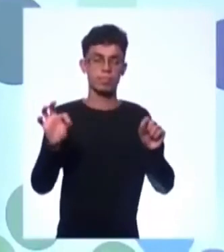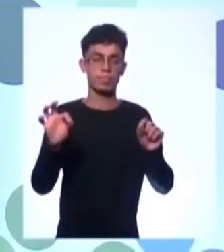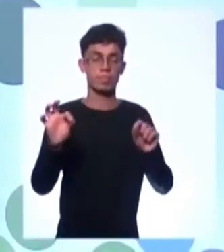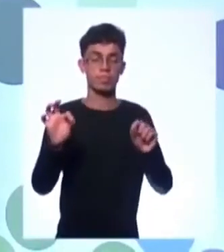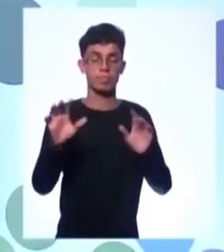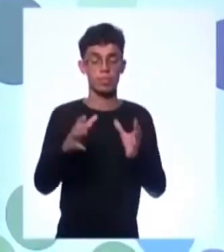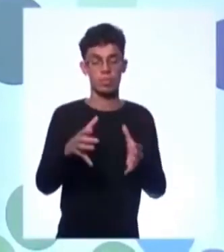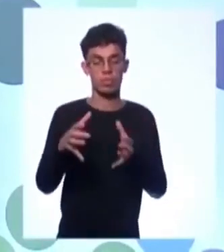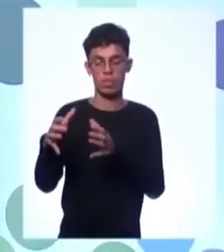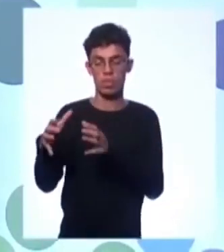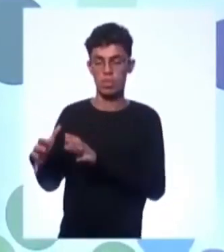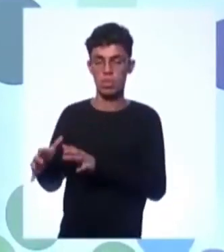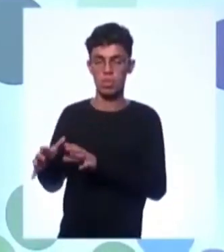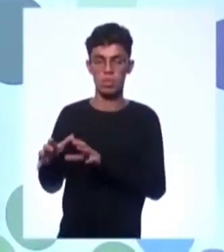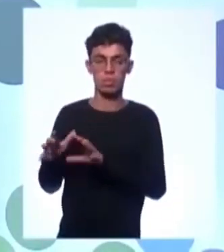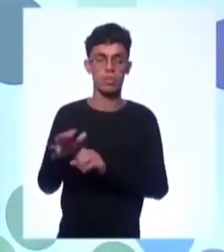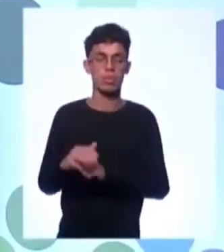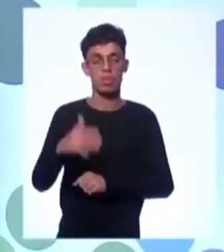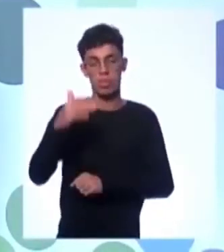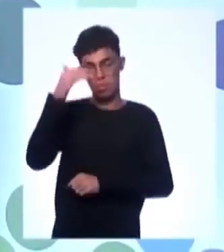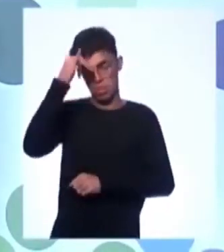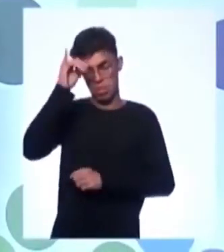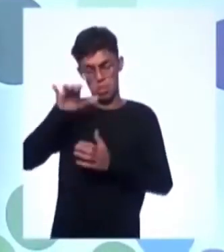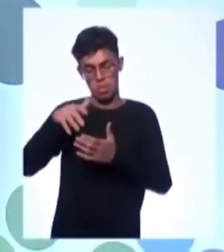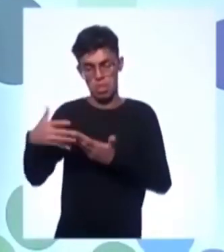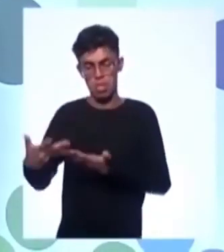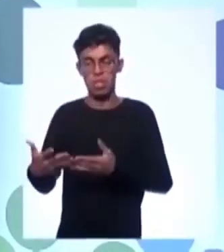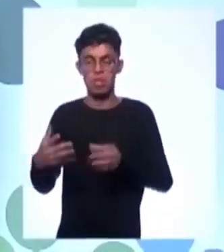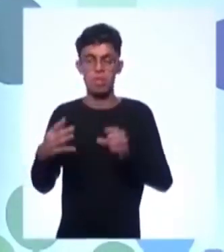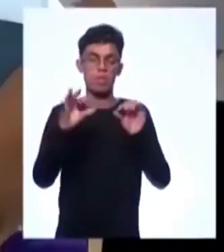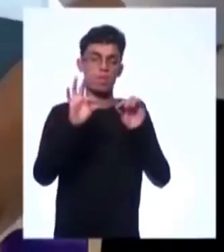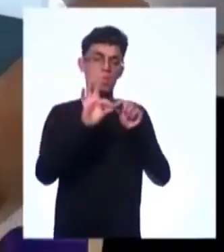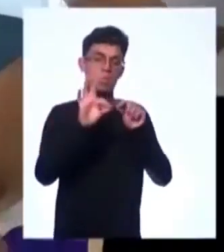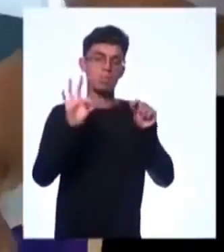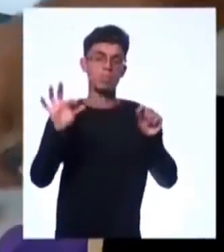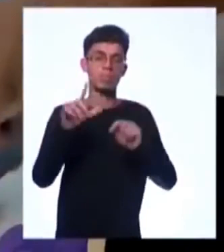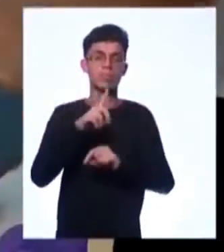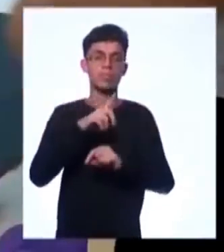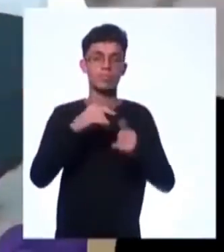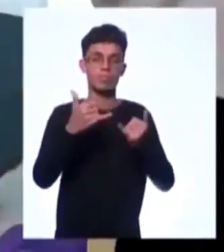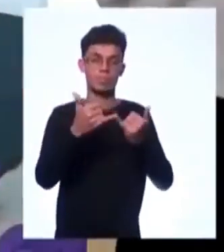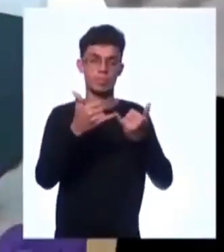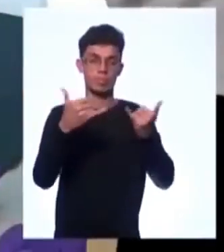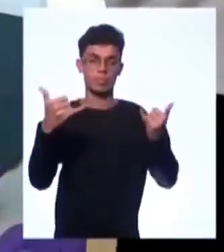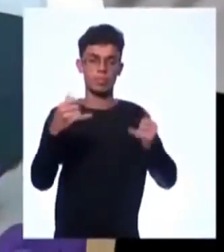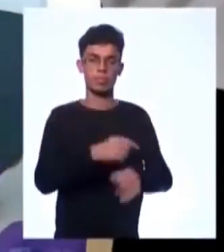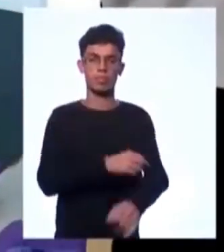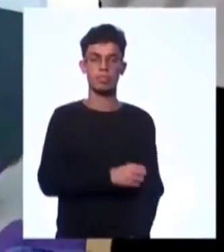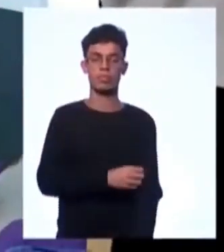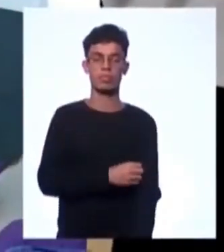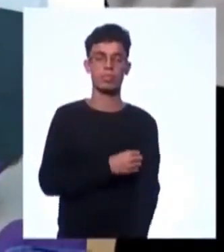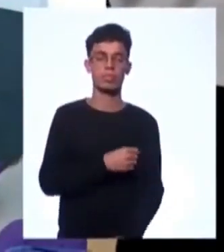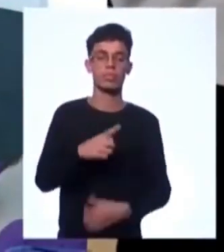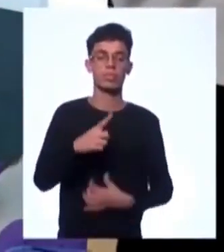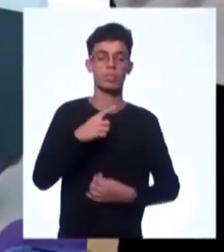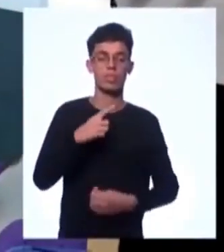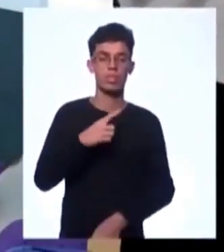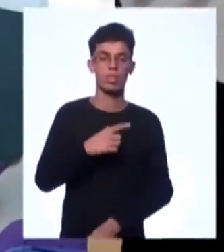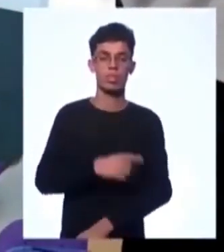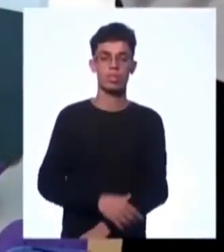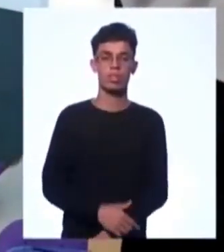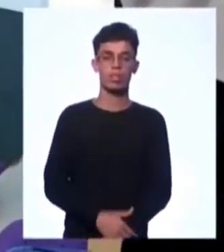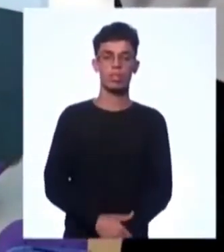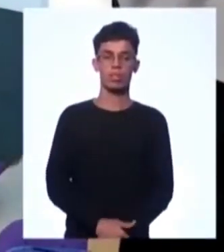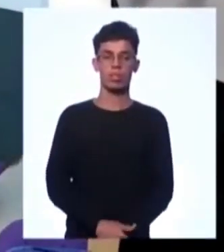aqui, Já que o fio cria um campo magnético aqui nesse sentido, então a gente estabeleceu a corrente elétrica aqui, né? Então